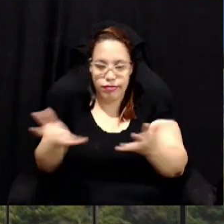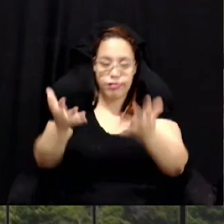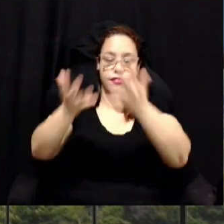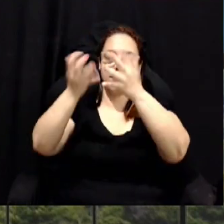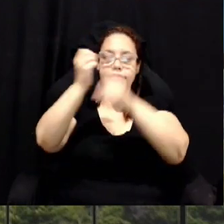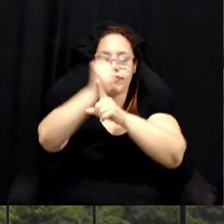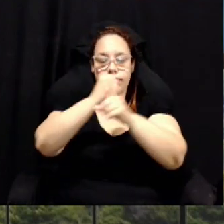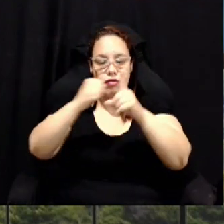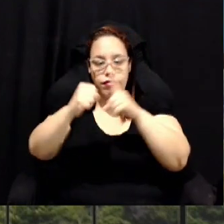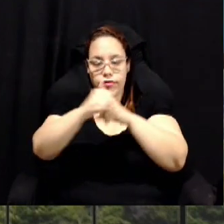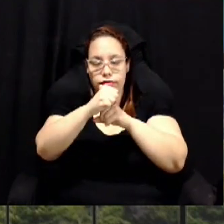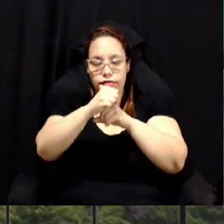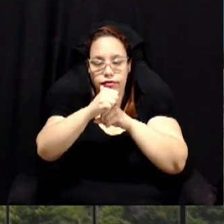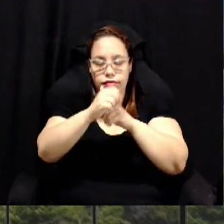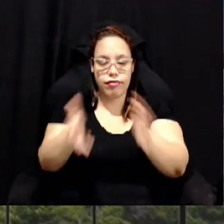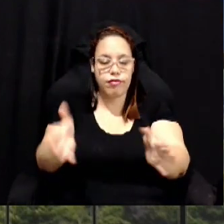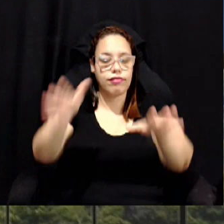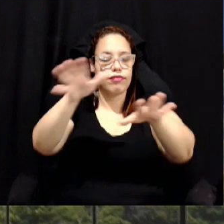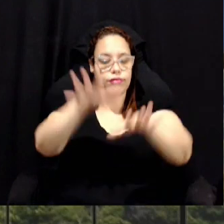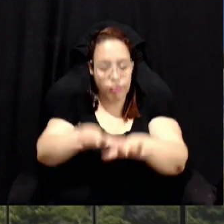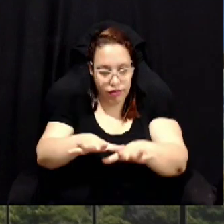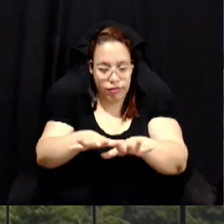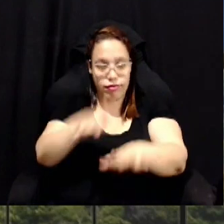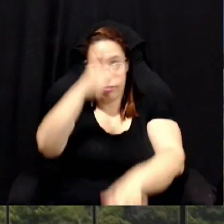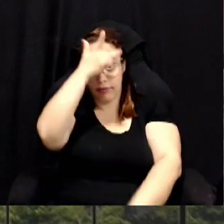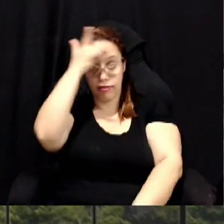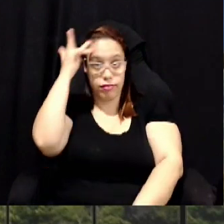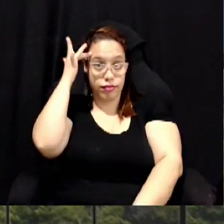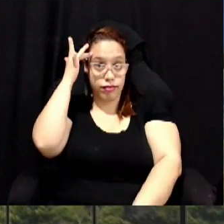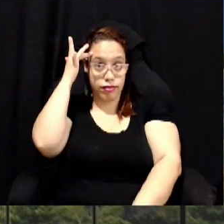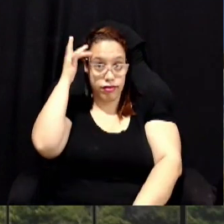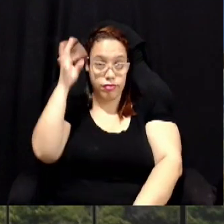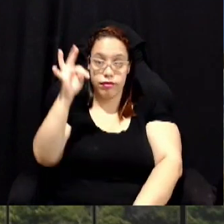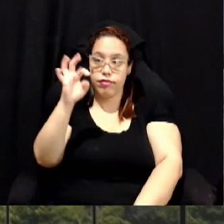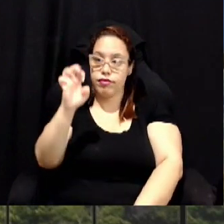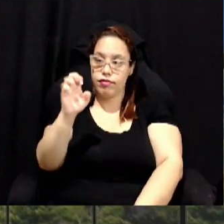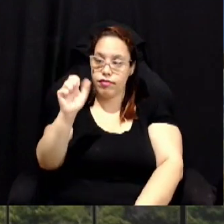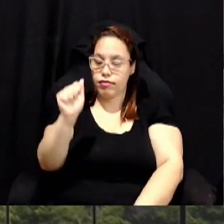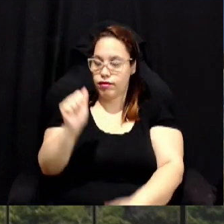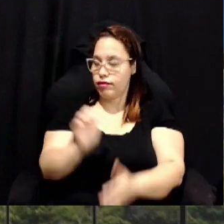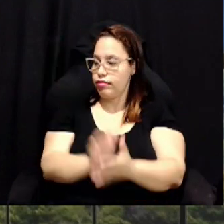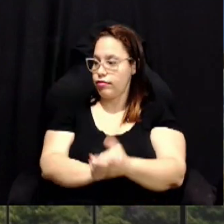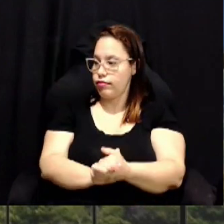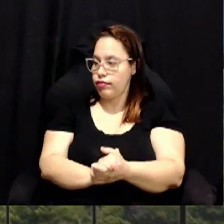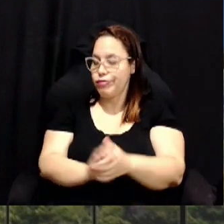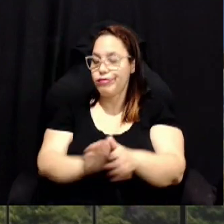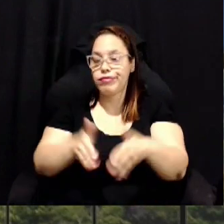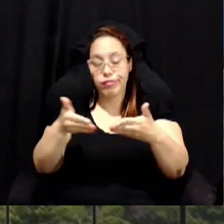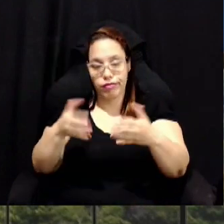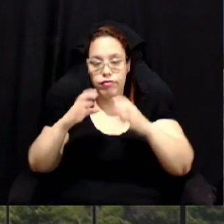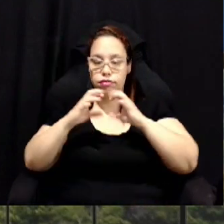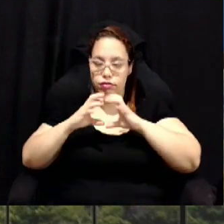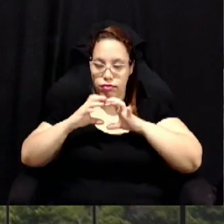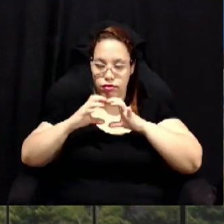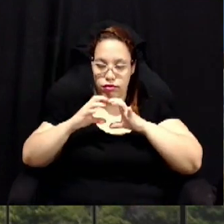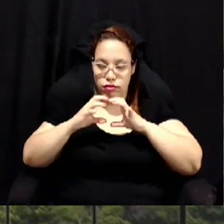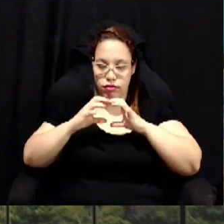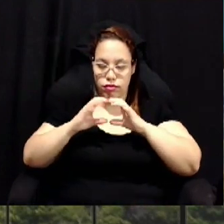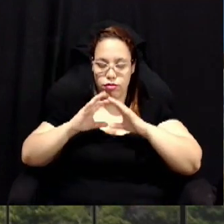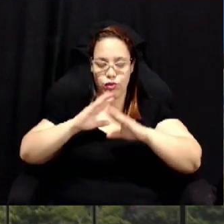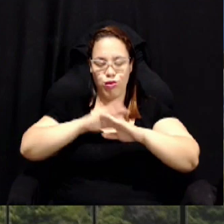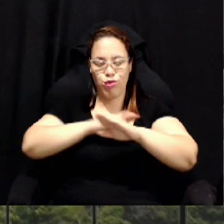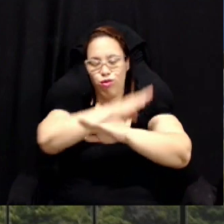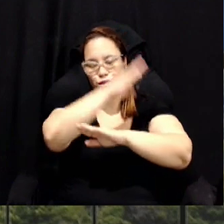mais inclusiva para as pessoas do espectro autista. É uma condição neurológica que dura por toda a vida e